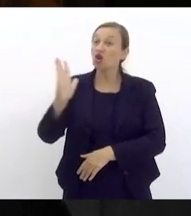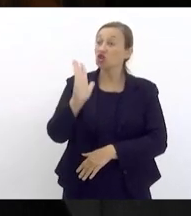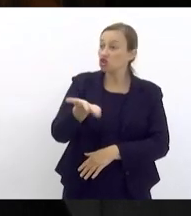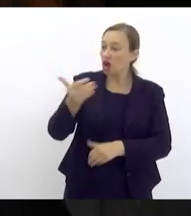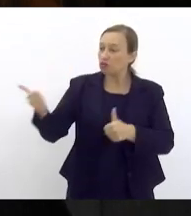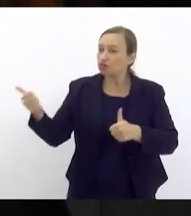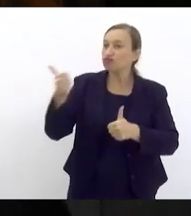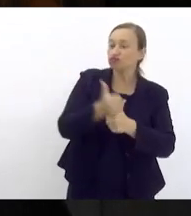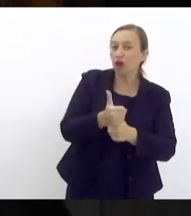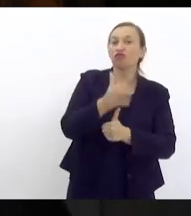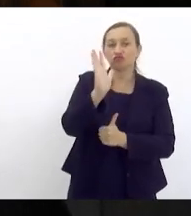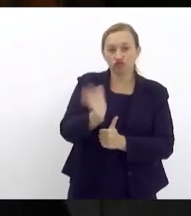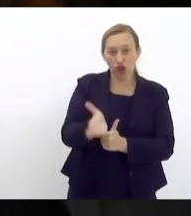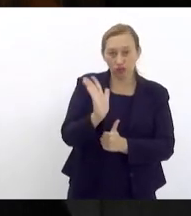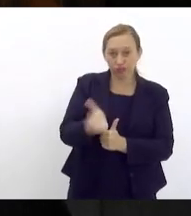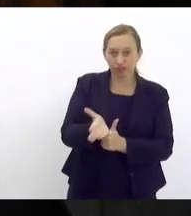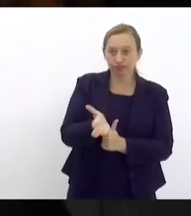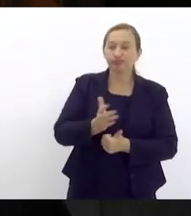substituíram